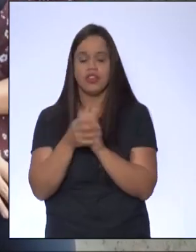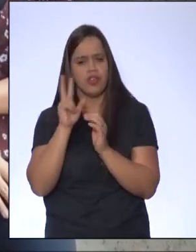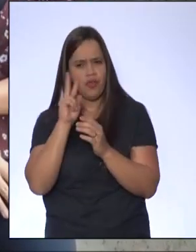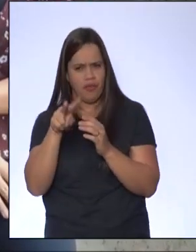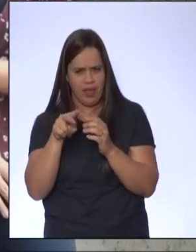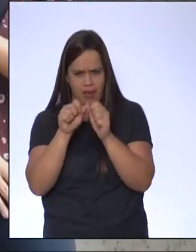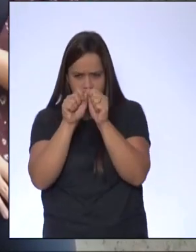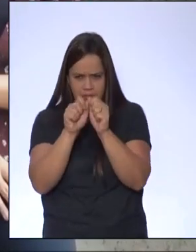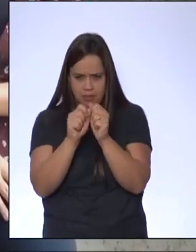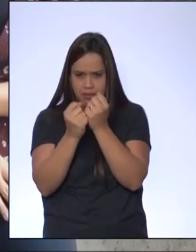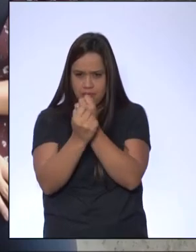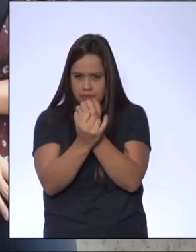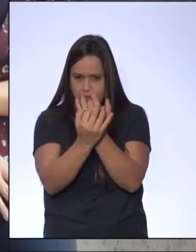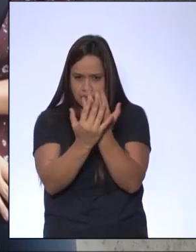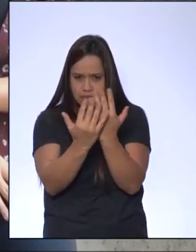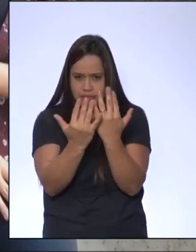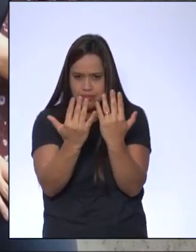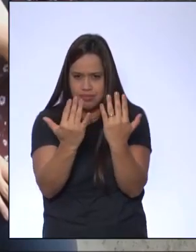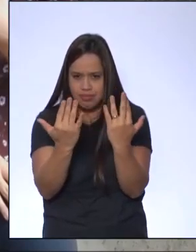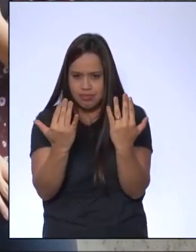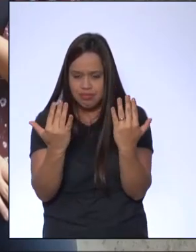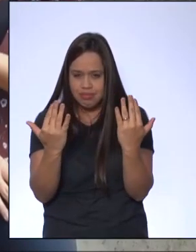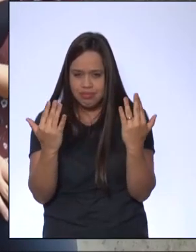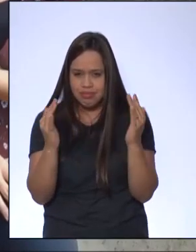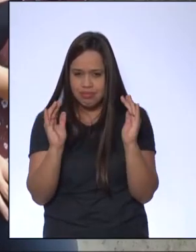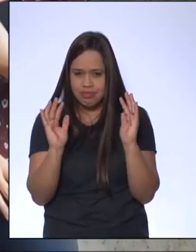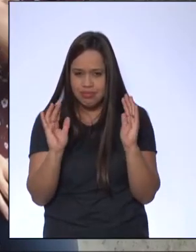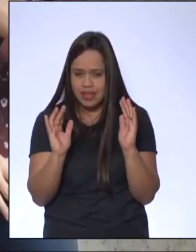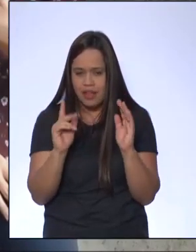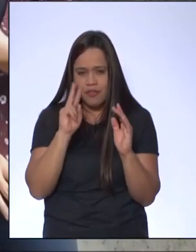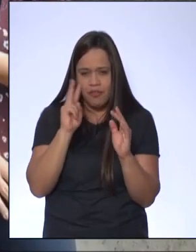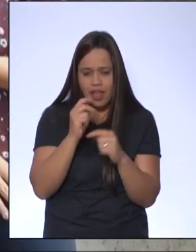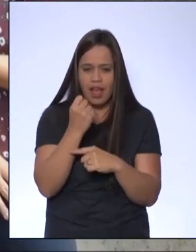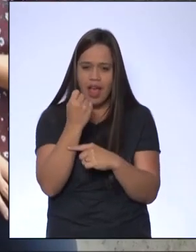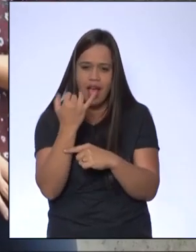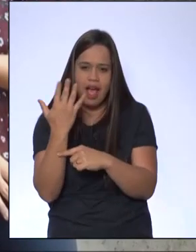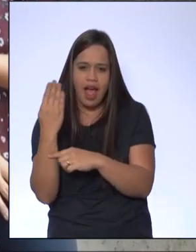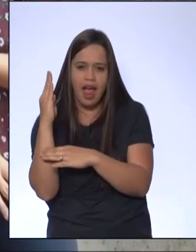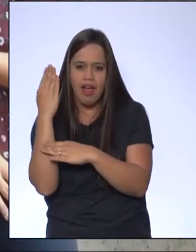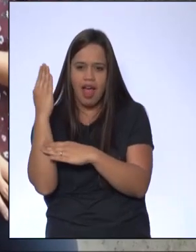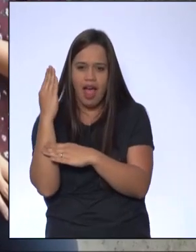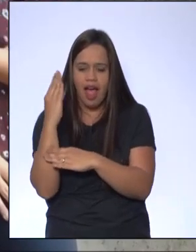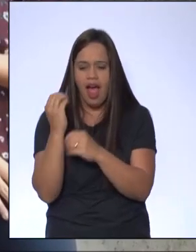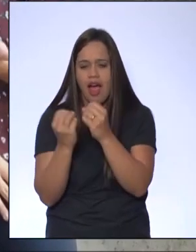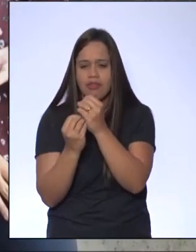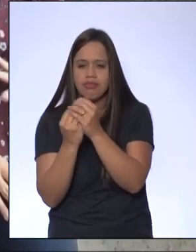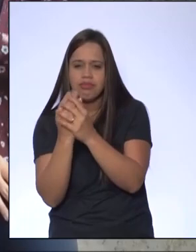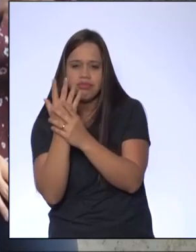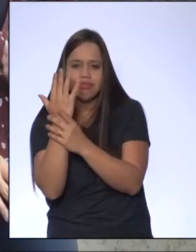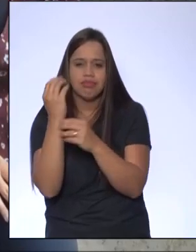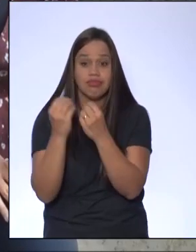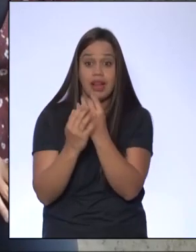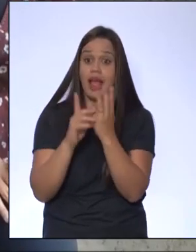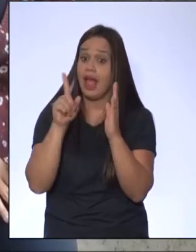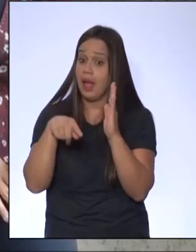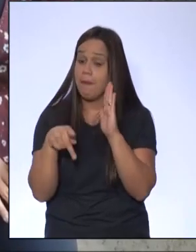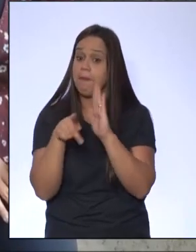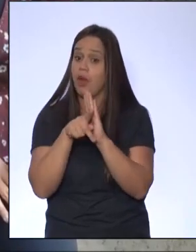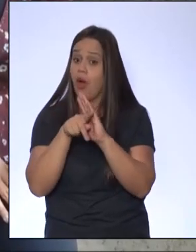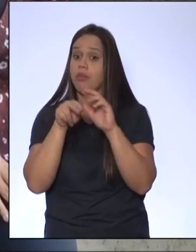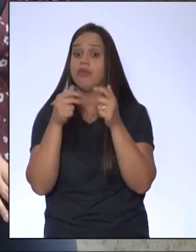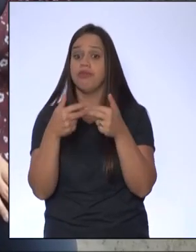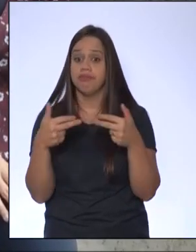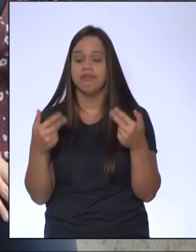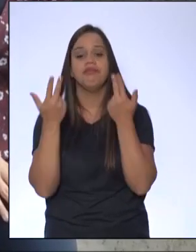primeiro plano, nós conseguimos perceber aqui alguns topos de árvores e arbustos. Esses são elementos